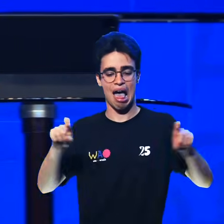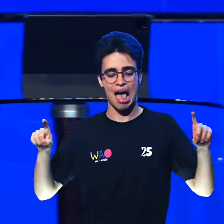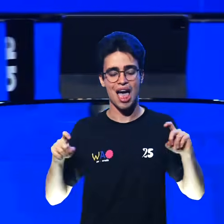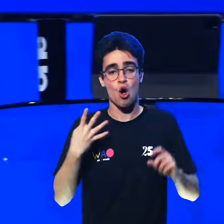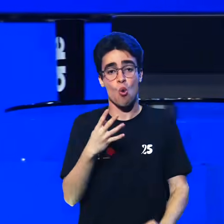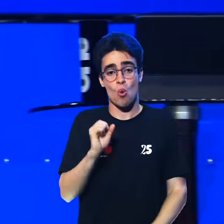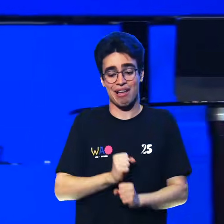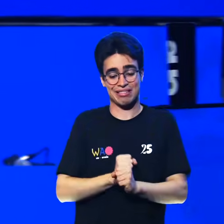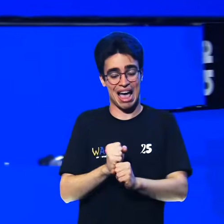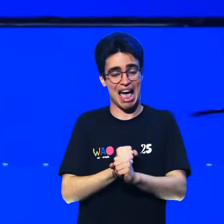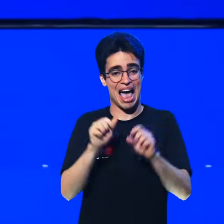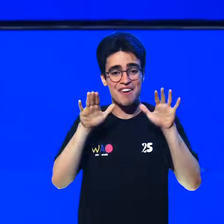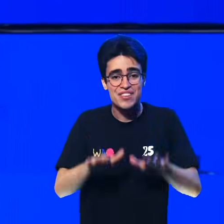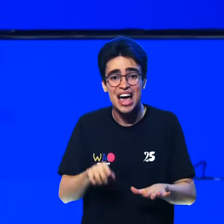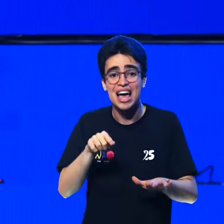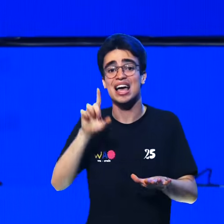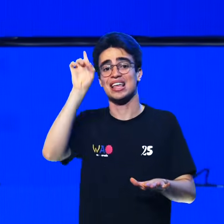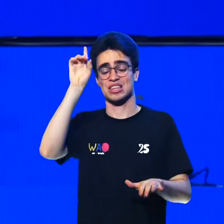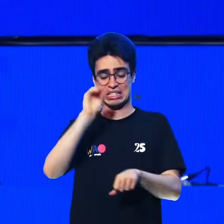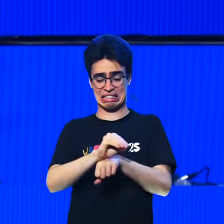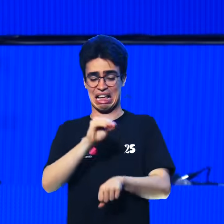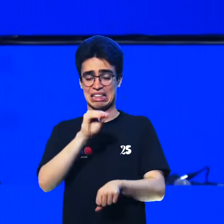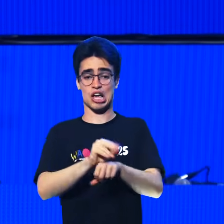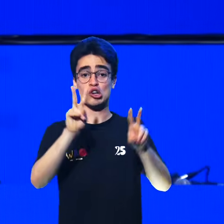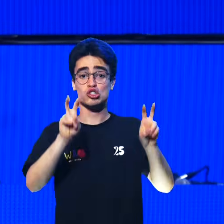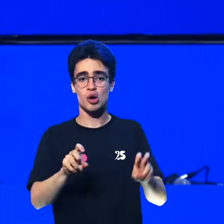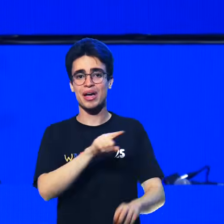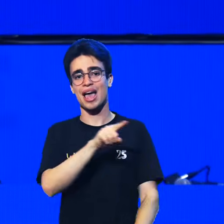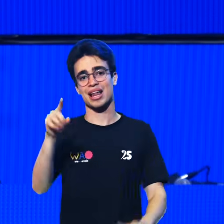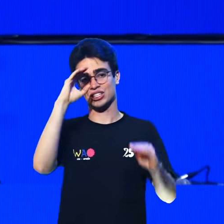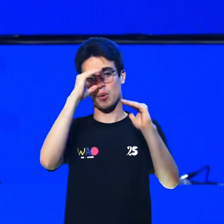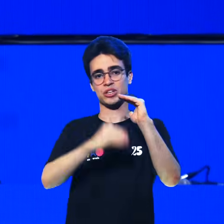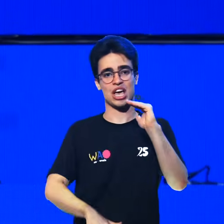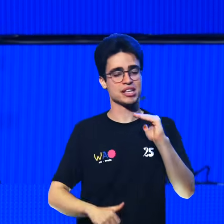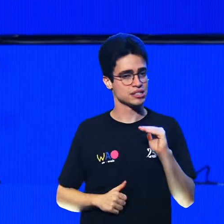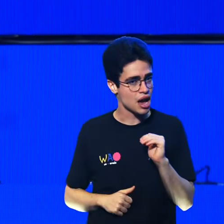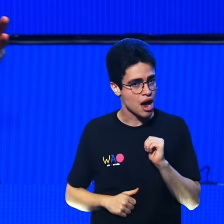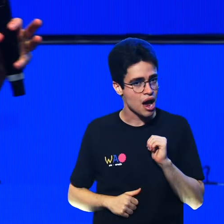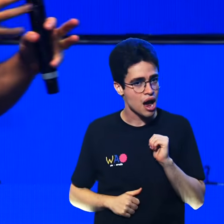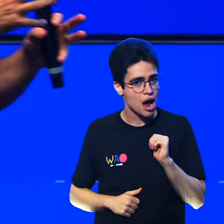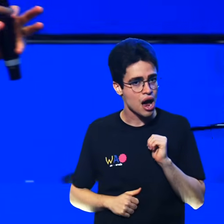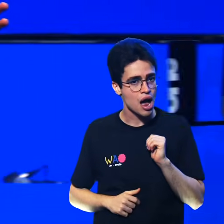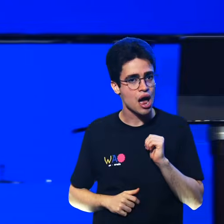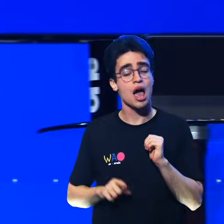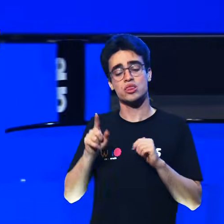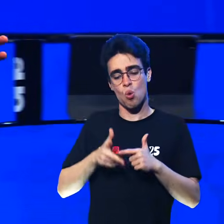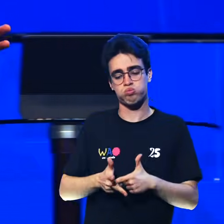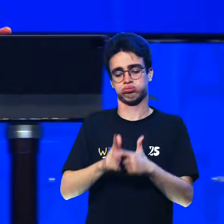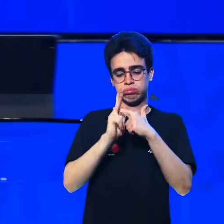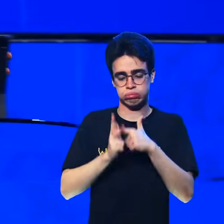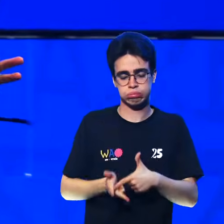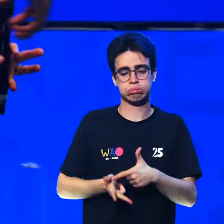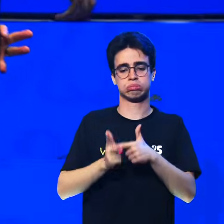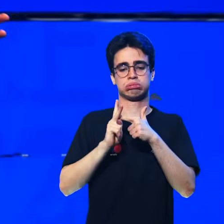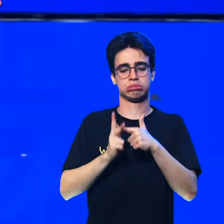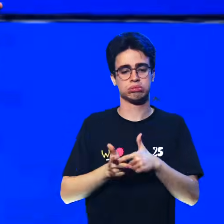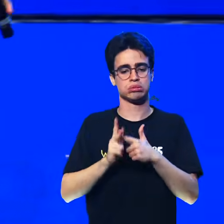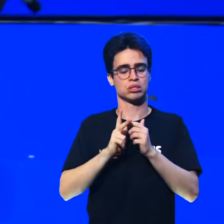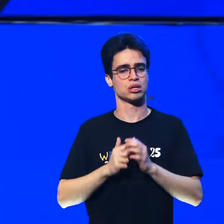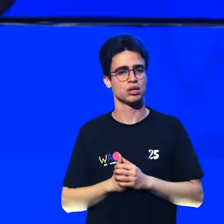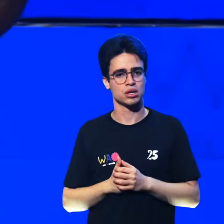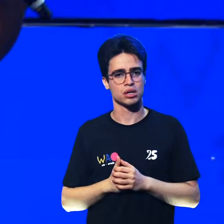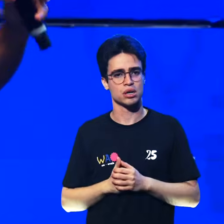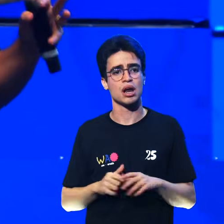para tratar com o povo uma questão de desobediência. Ele usa um